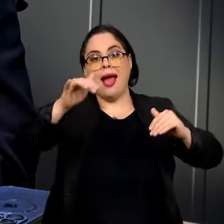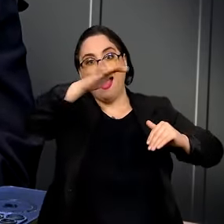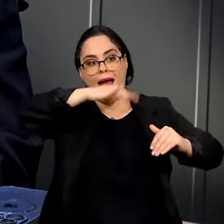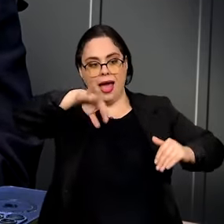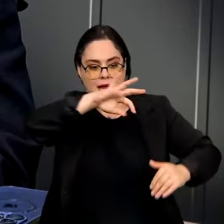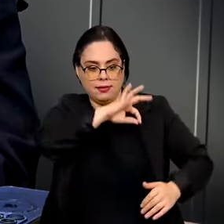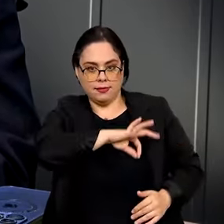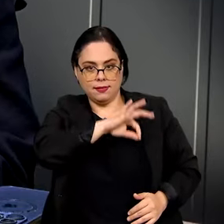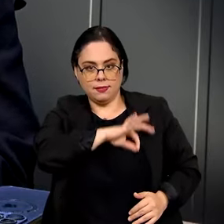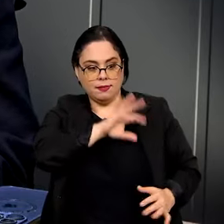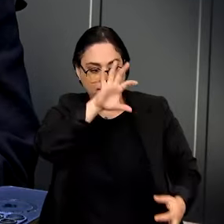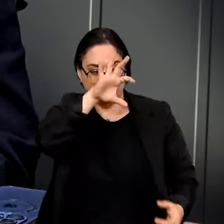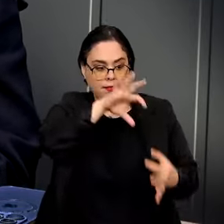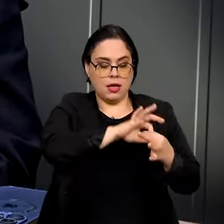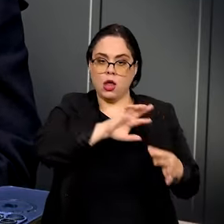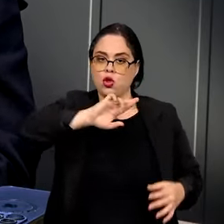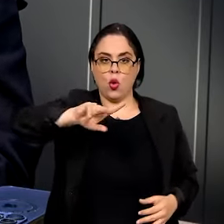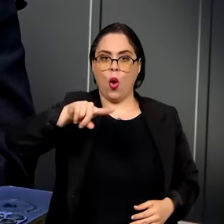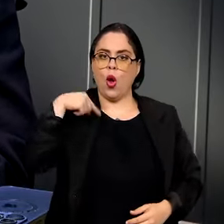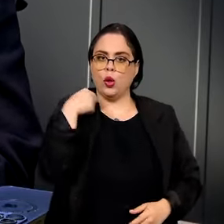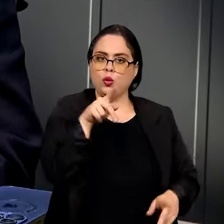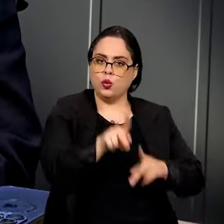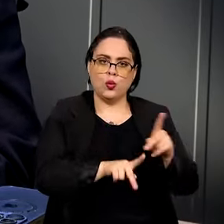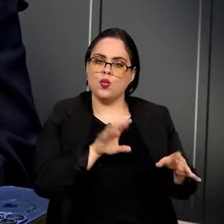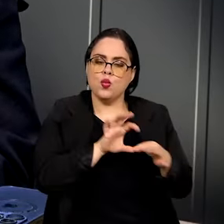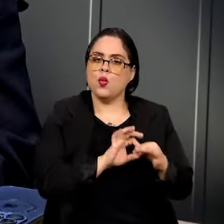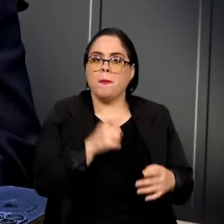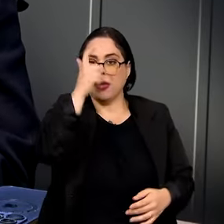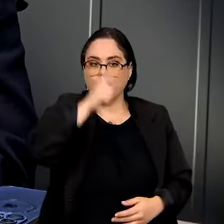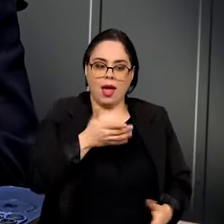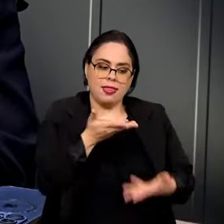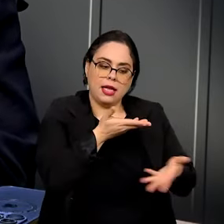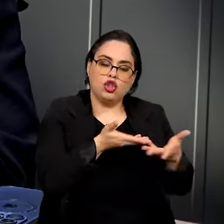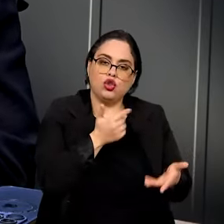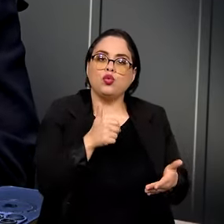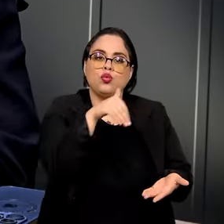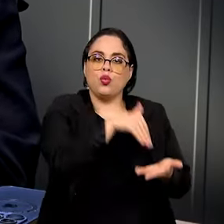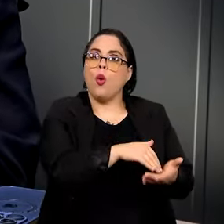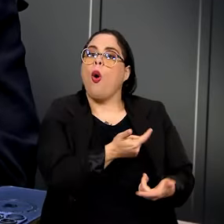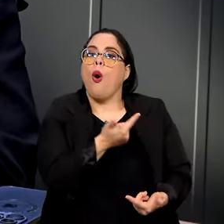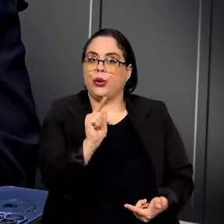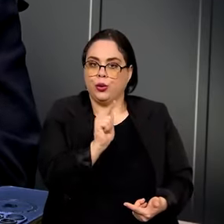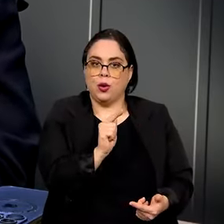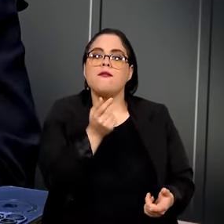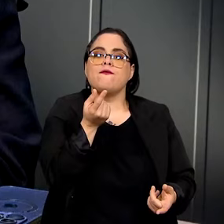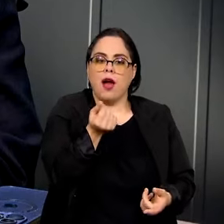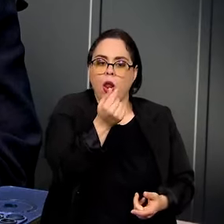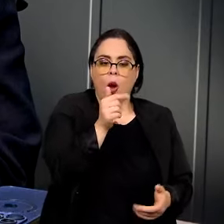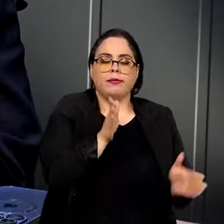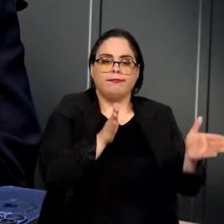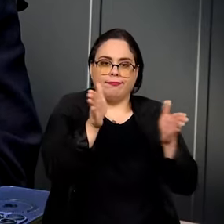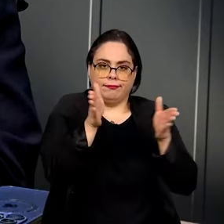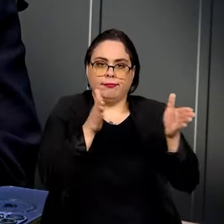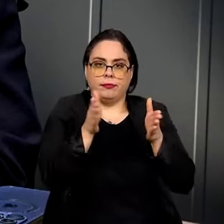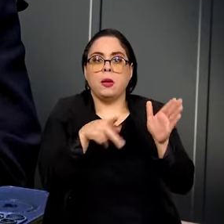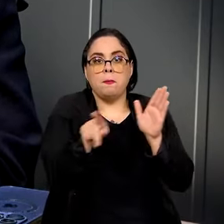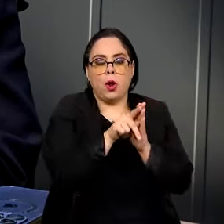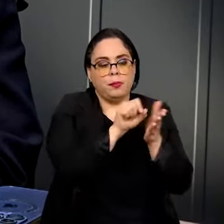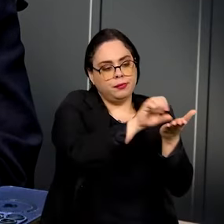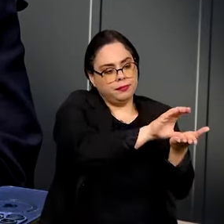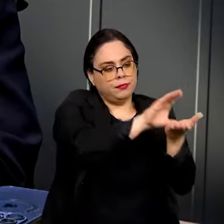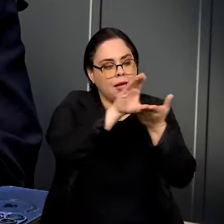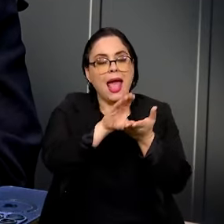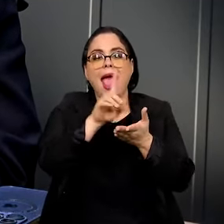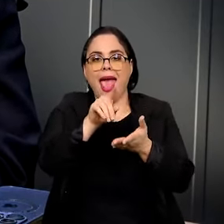eh de renda que não é o nosso público né então o nosso público esses valores são muito adequados né para